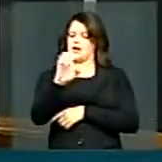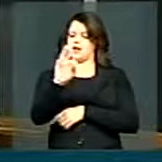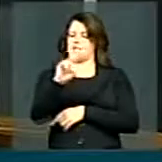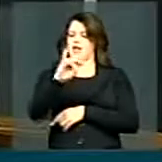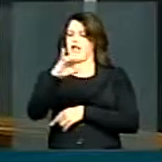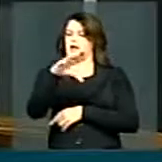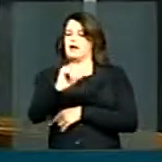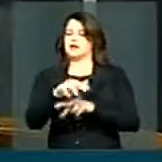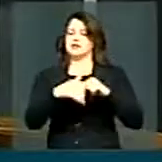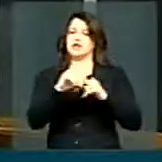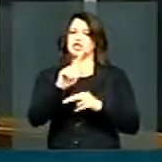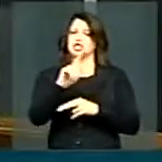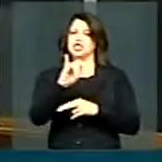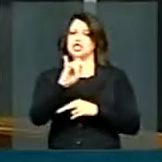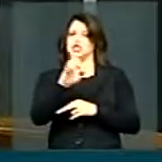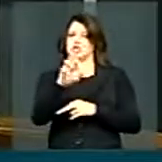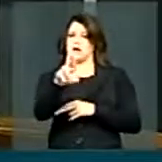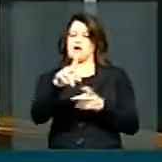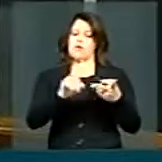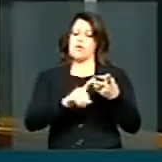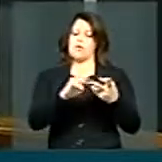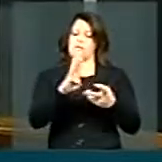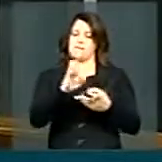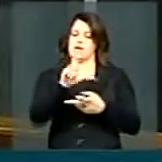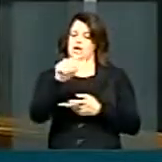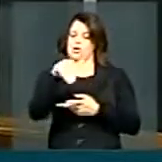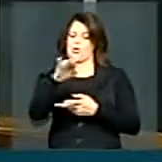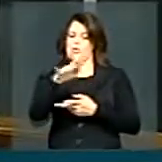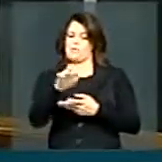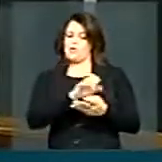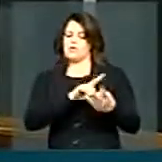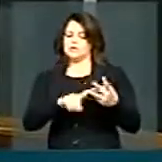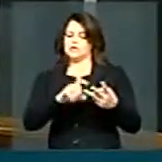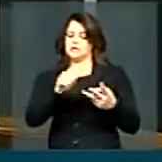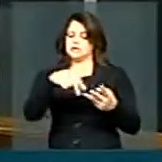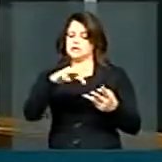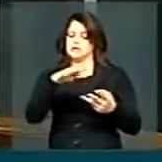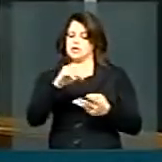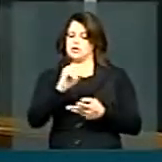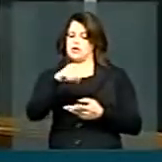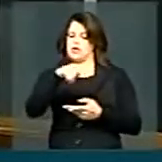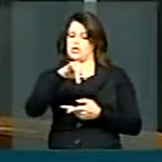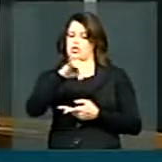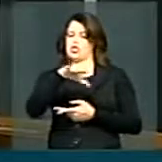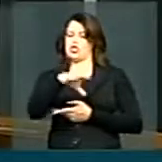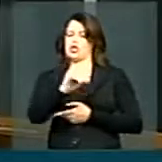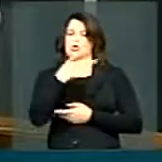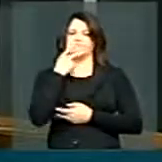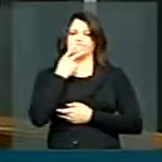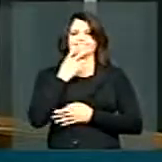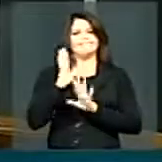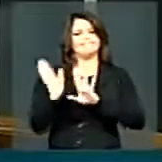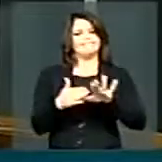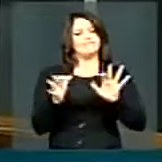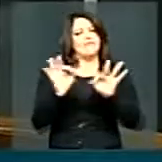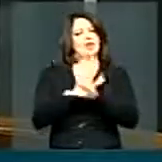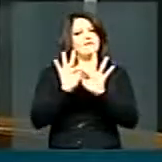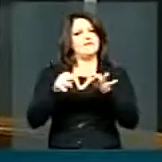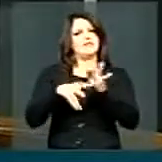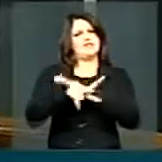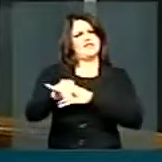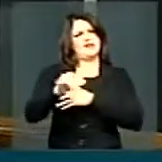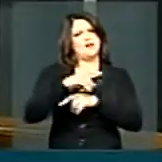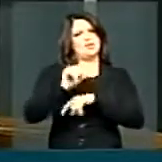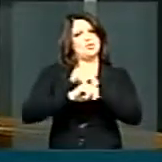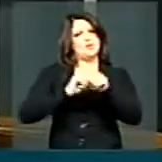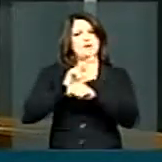Monte, Jirau e Santo Antônio. E, ao mesmo tempo, agora sim, definitivamente concluindo, presidente, teremos nos próximos dias também uma outra